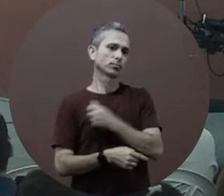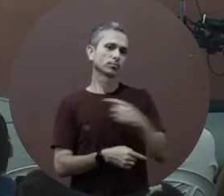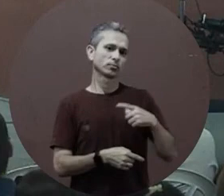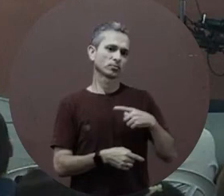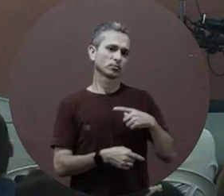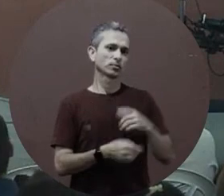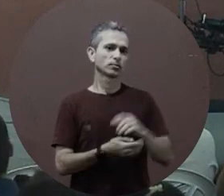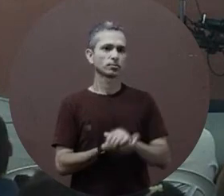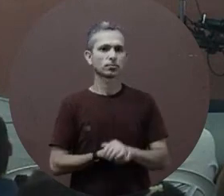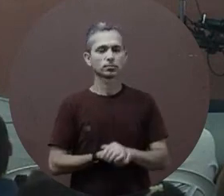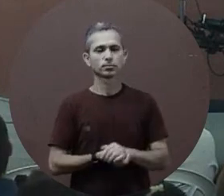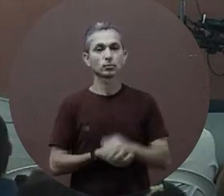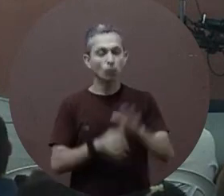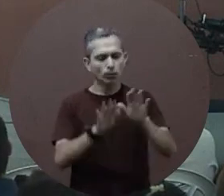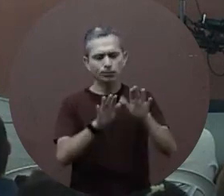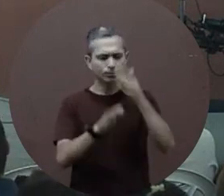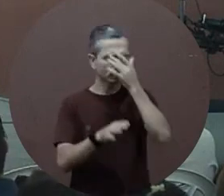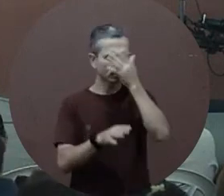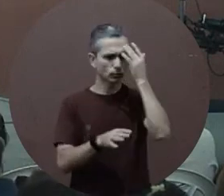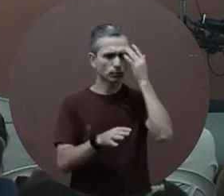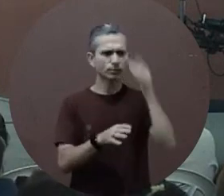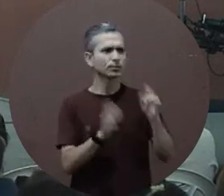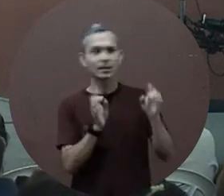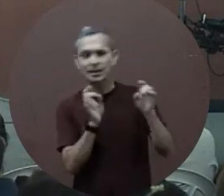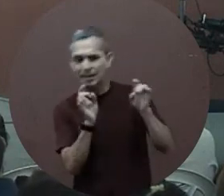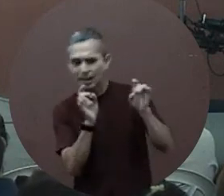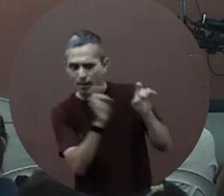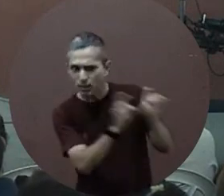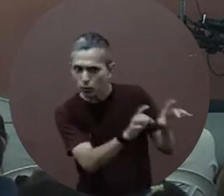Quem regride, quem desiste,